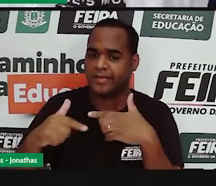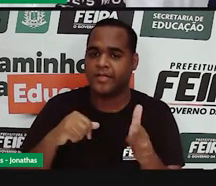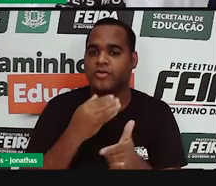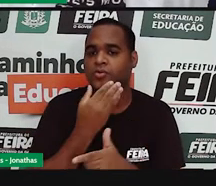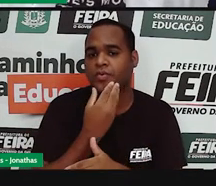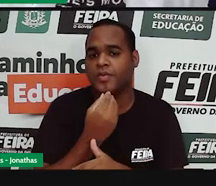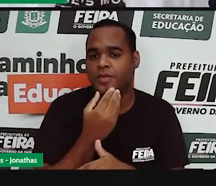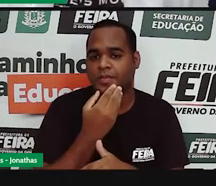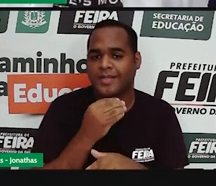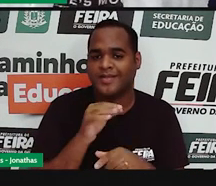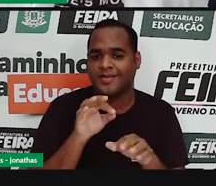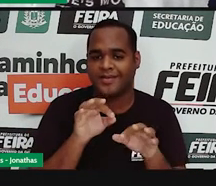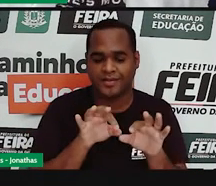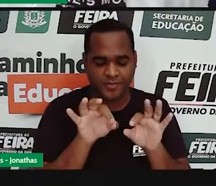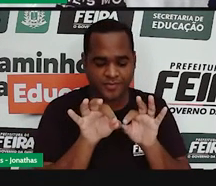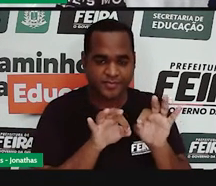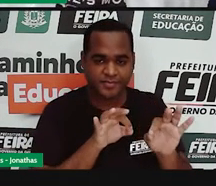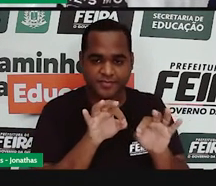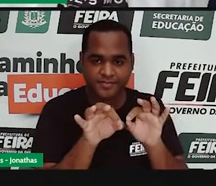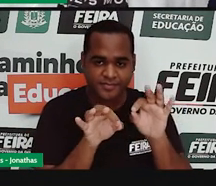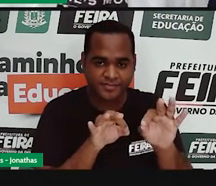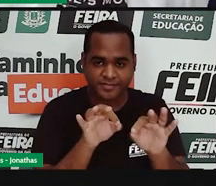manipulando um robô